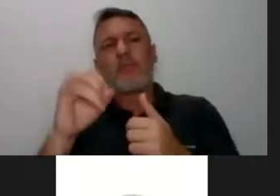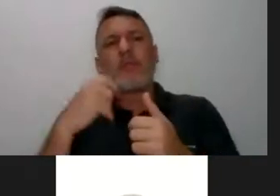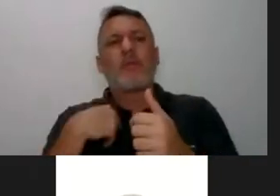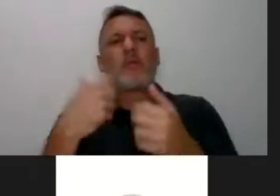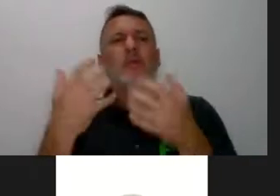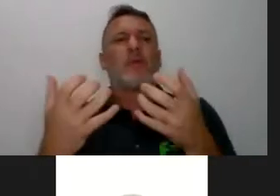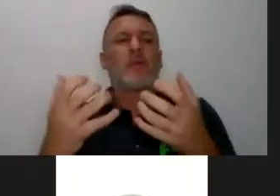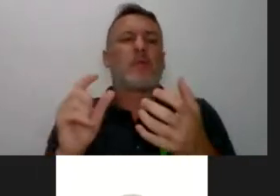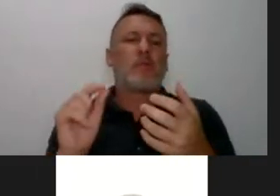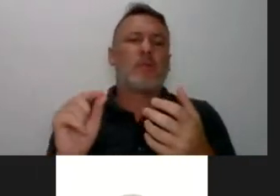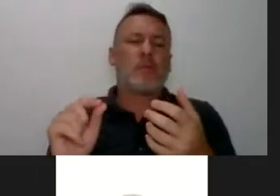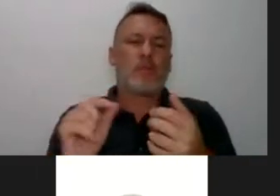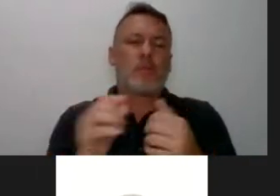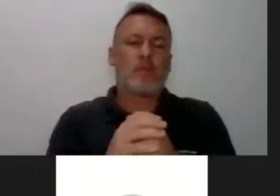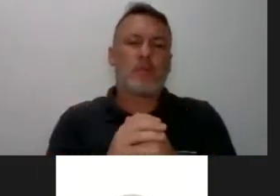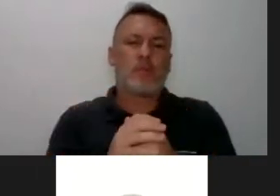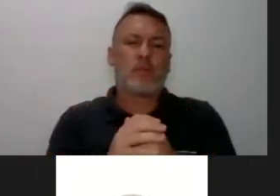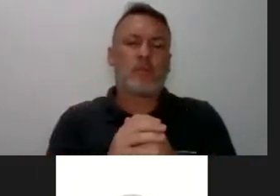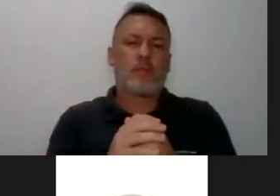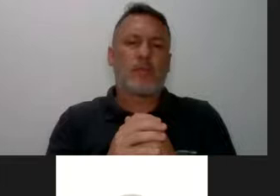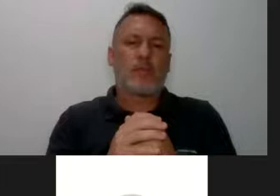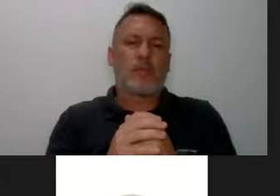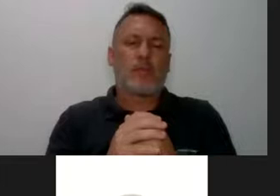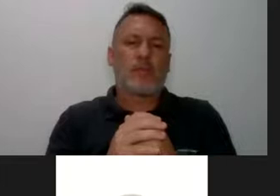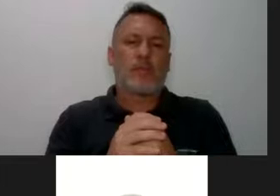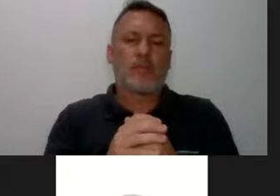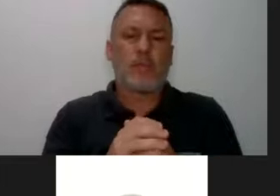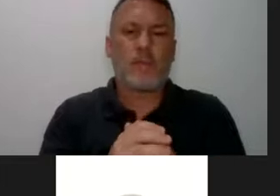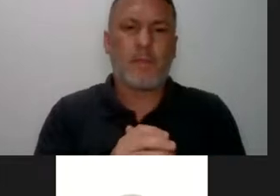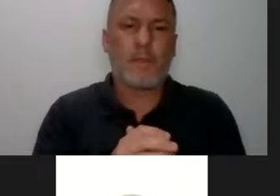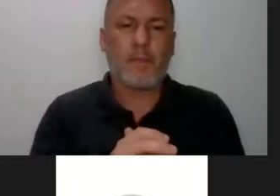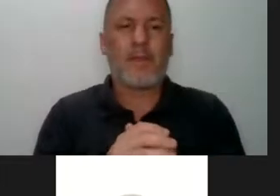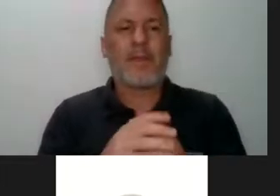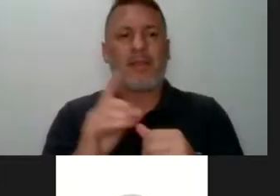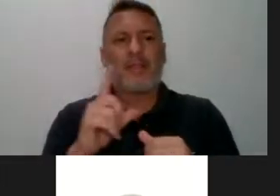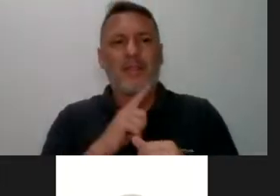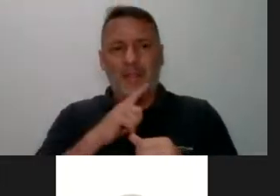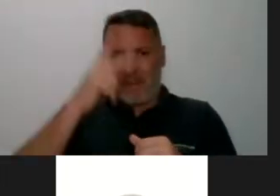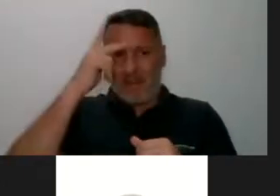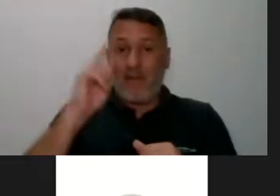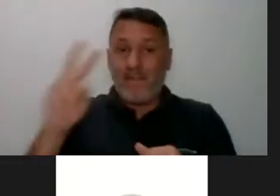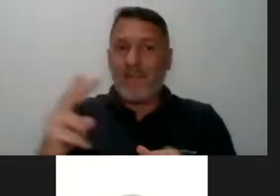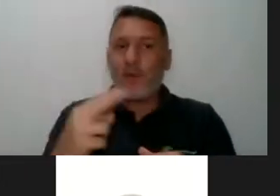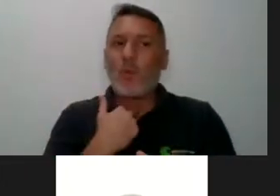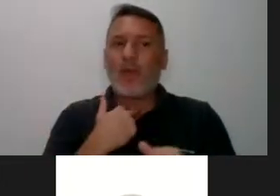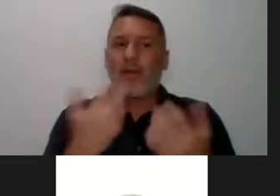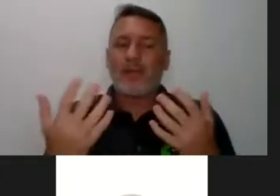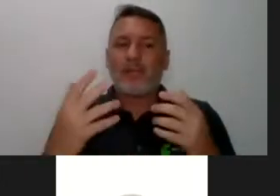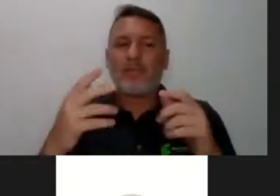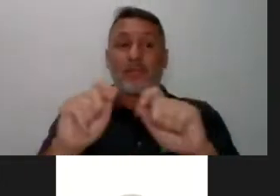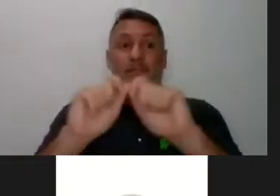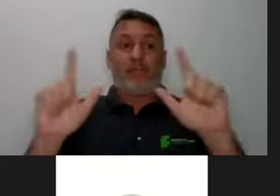assim, que a gente pudesse agradecer as pessoas que não aparecem, né? A vice-presidente não aparecem aqui, né,